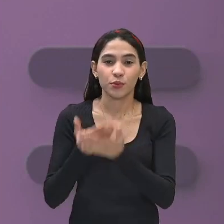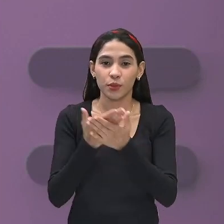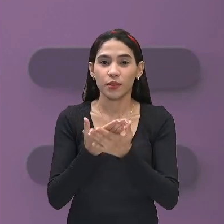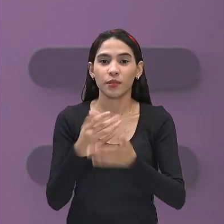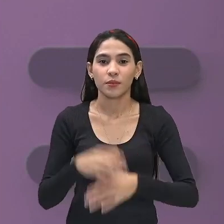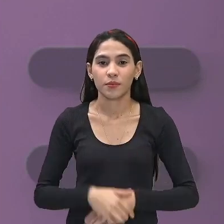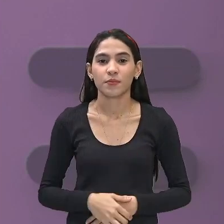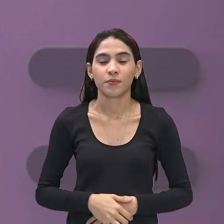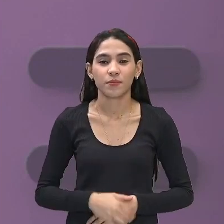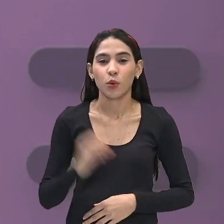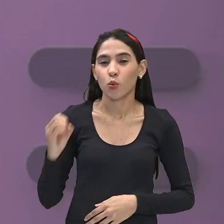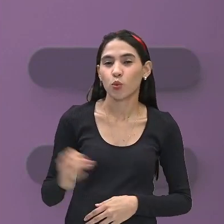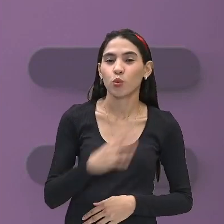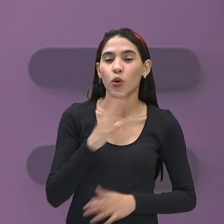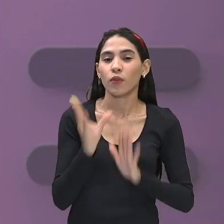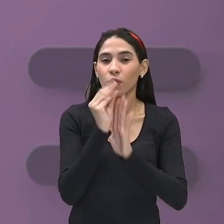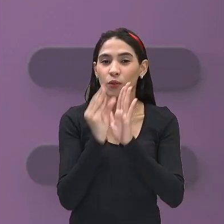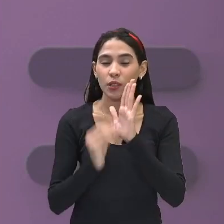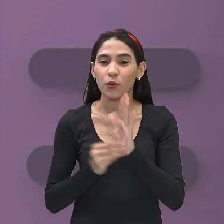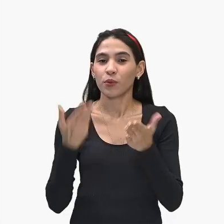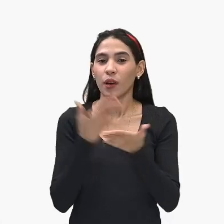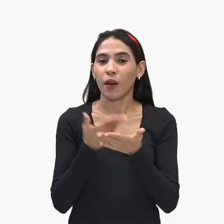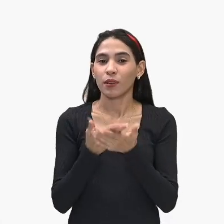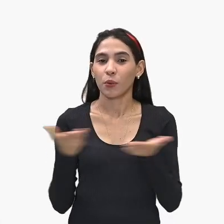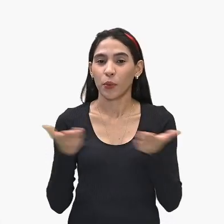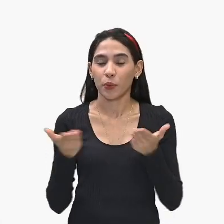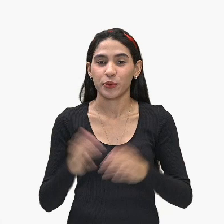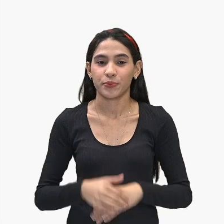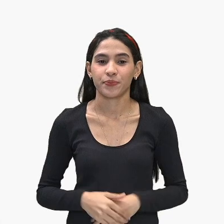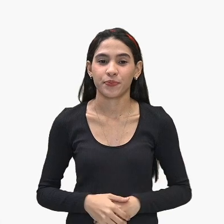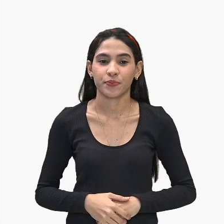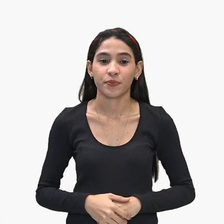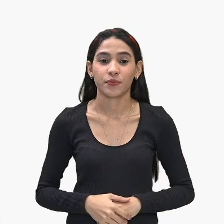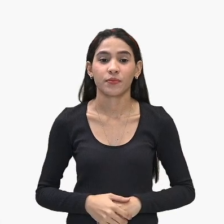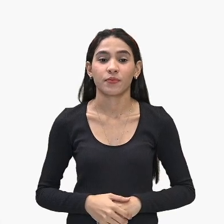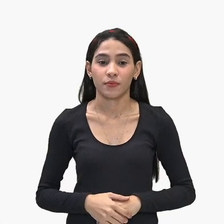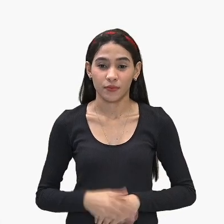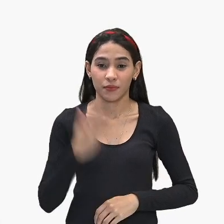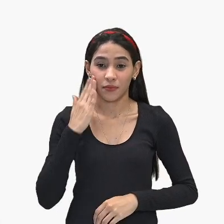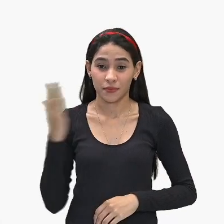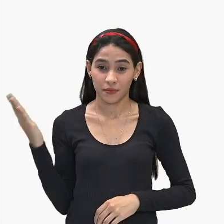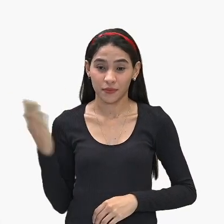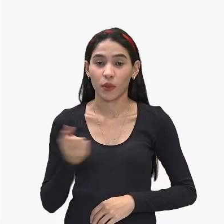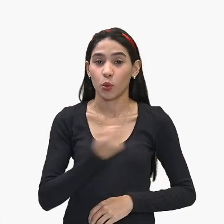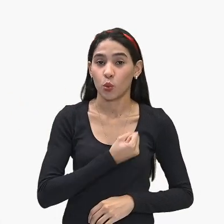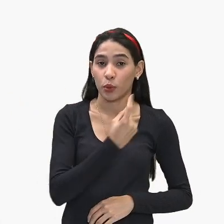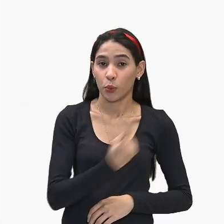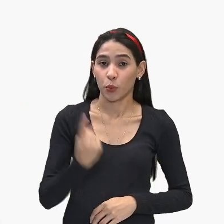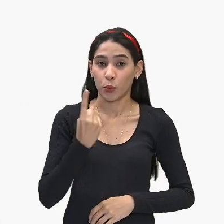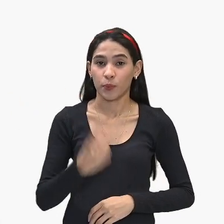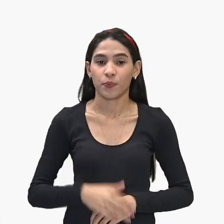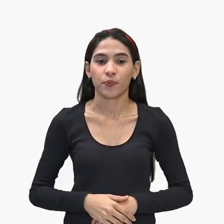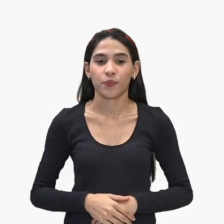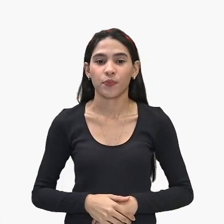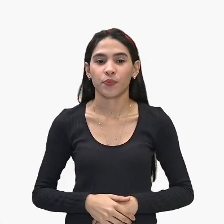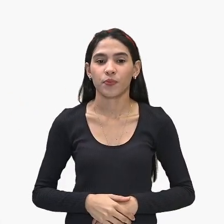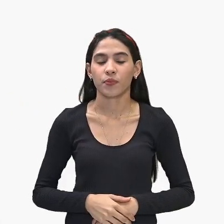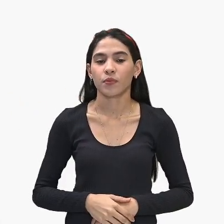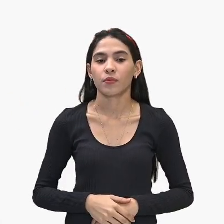estudarmos um novo conteúdo nessa nossa aula. Aí está, a aula de número 1, nós